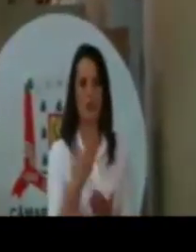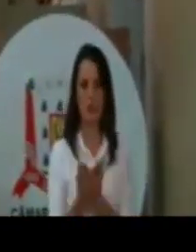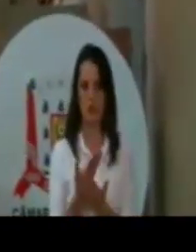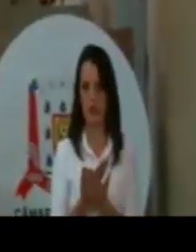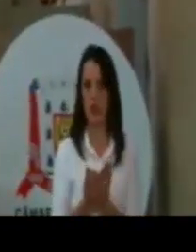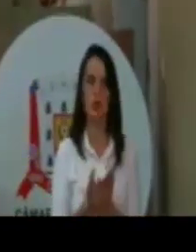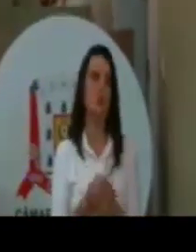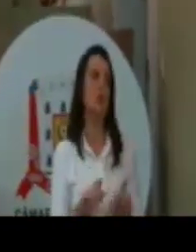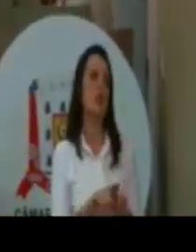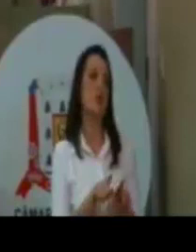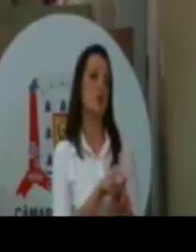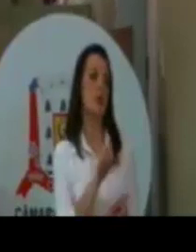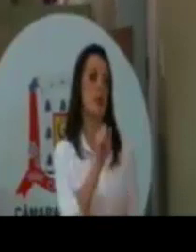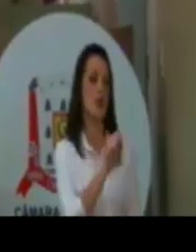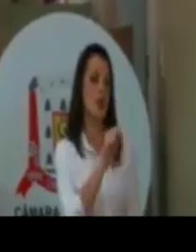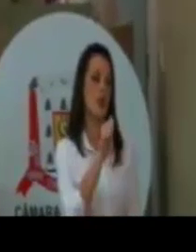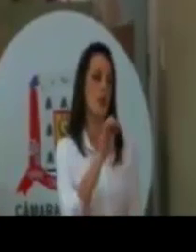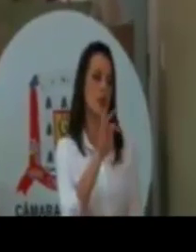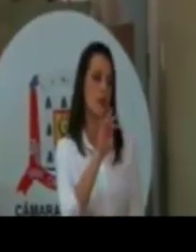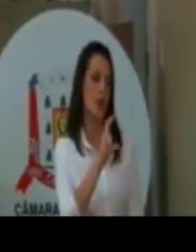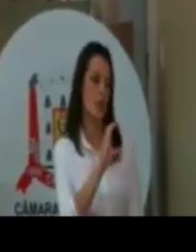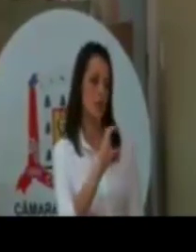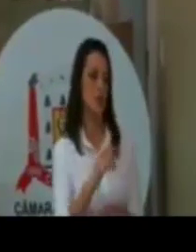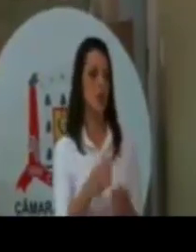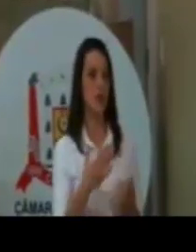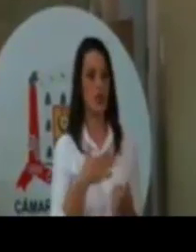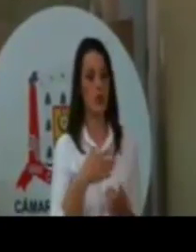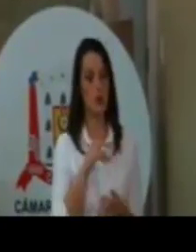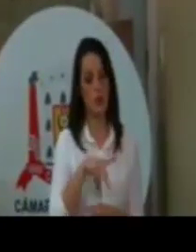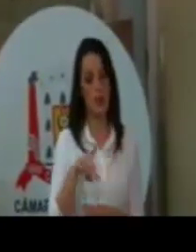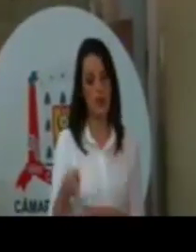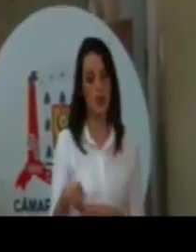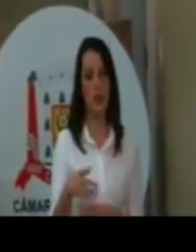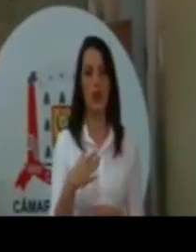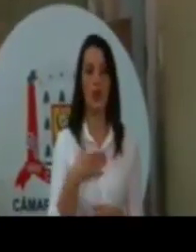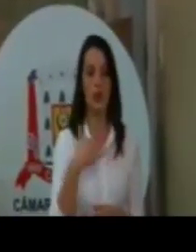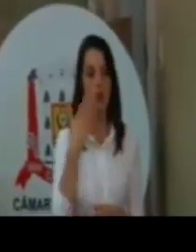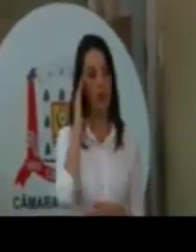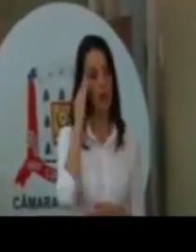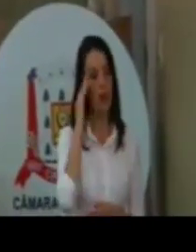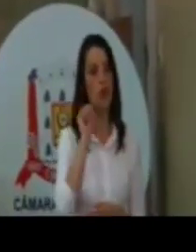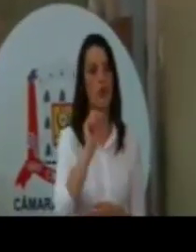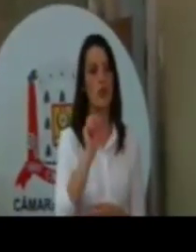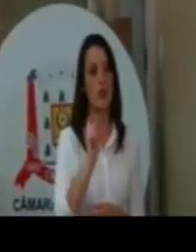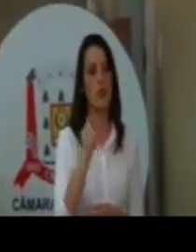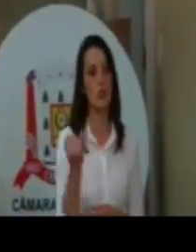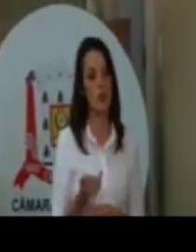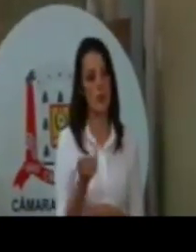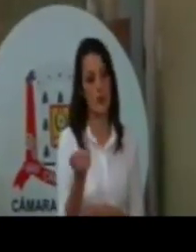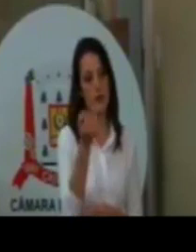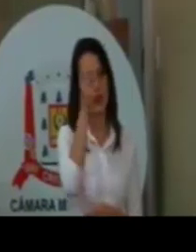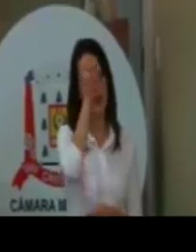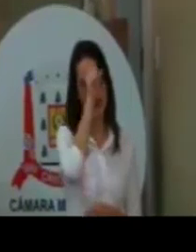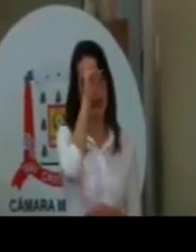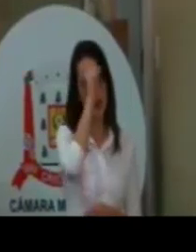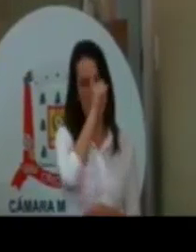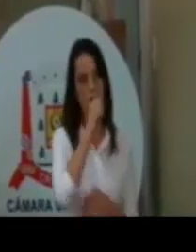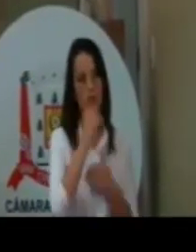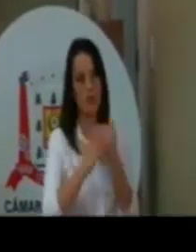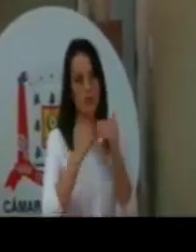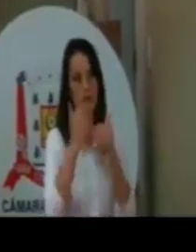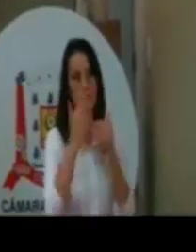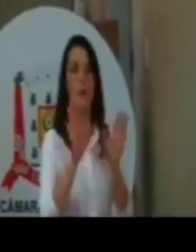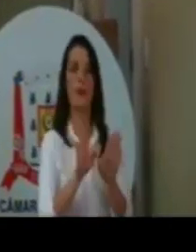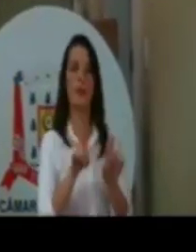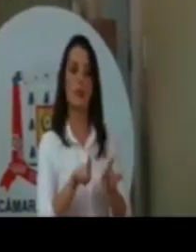sendo estudante, e a SATIC. Então, senhora presidente, eu entendo que é muito importante absorver